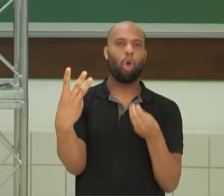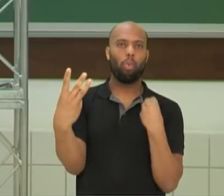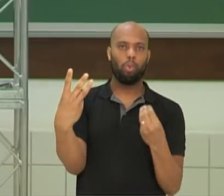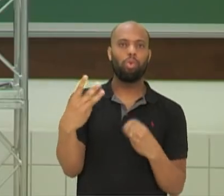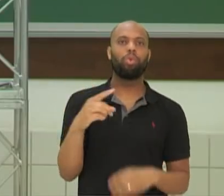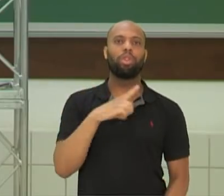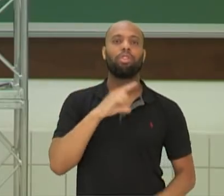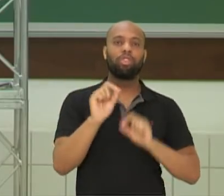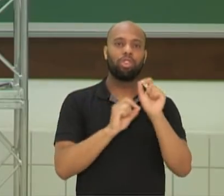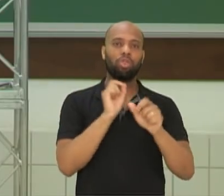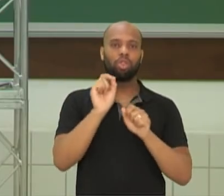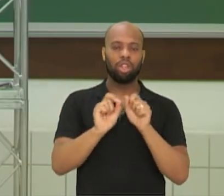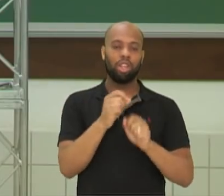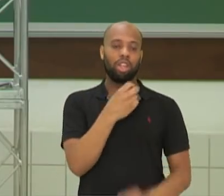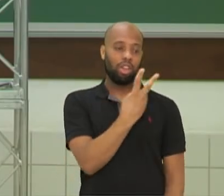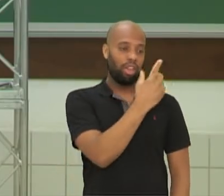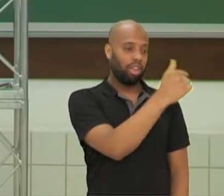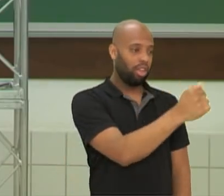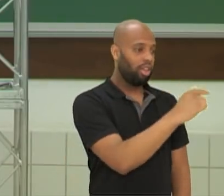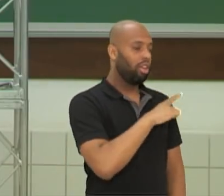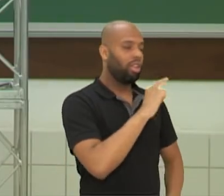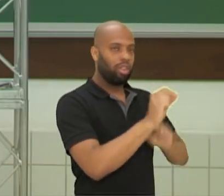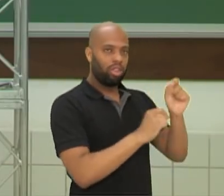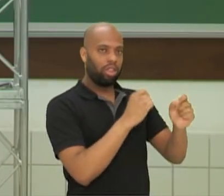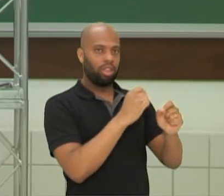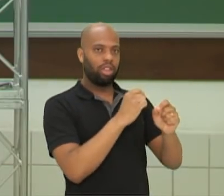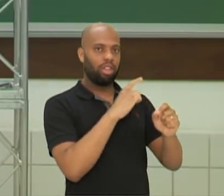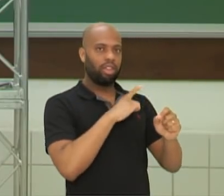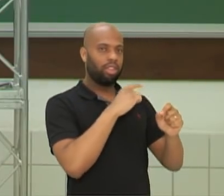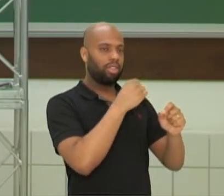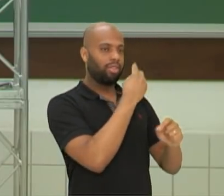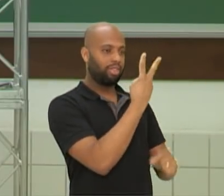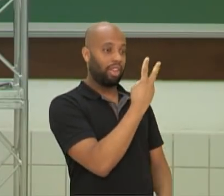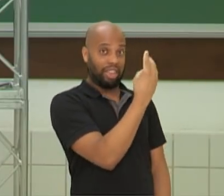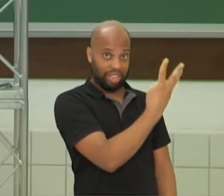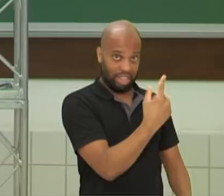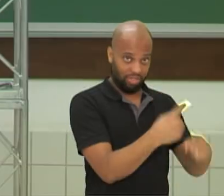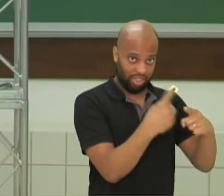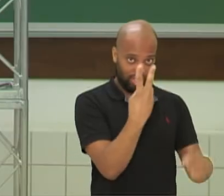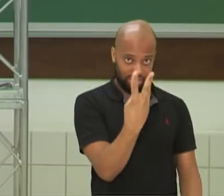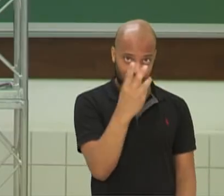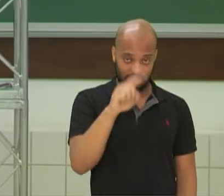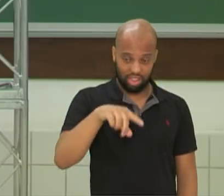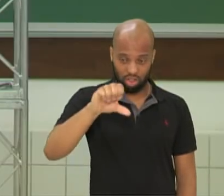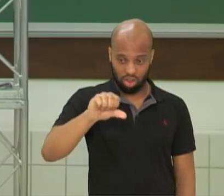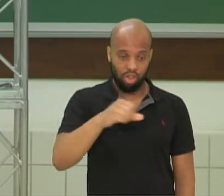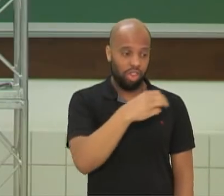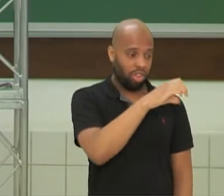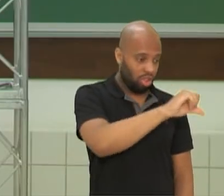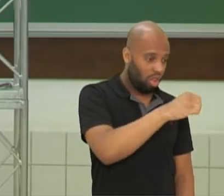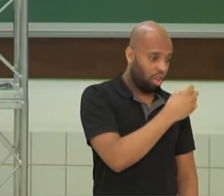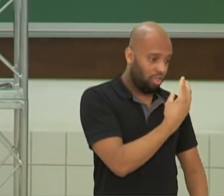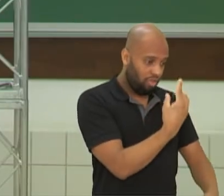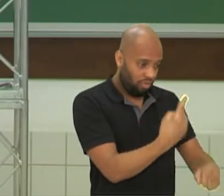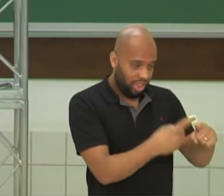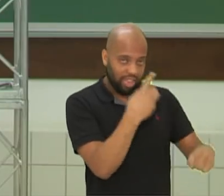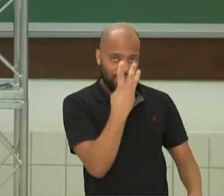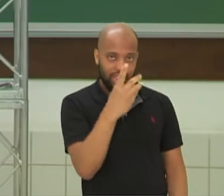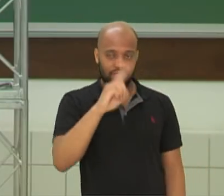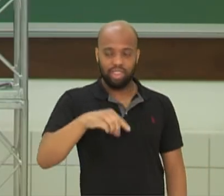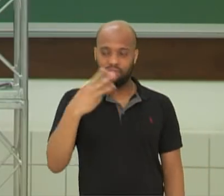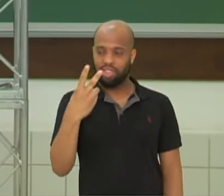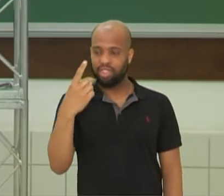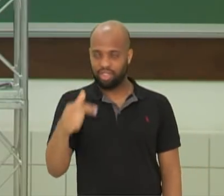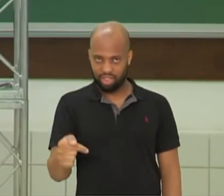lá? 27, 3 vezes 3 são 9. 9 vezes 3, 27.